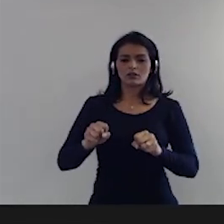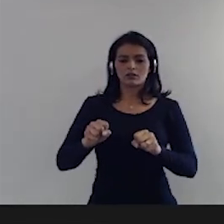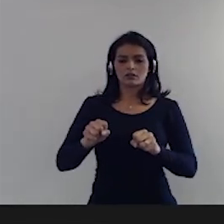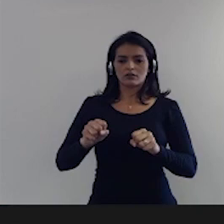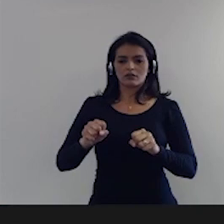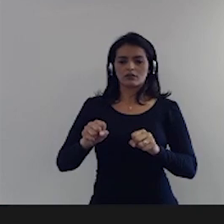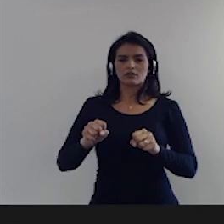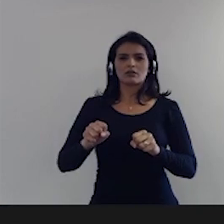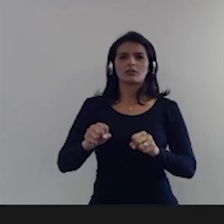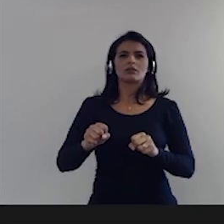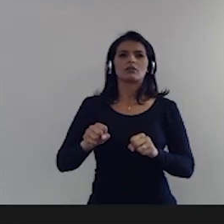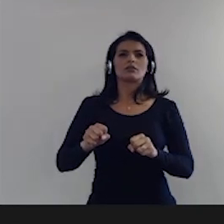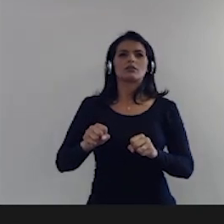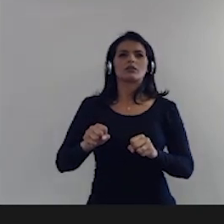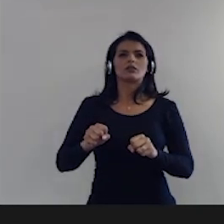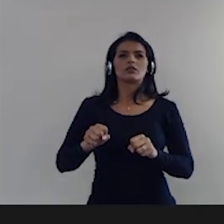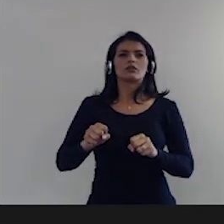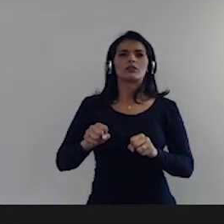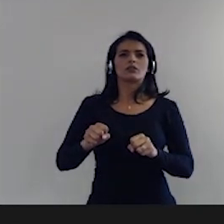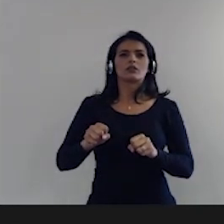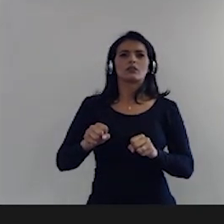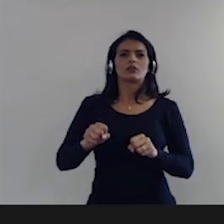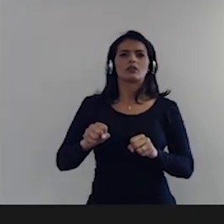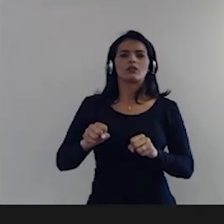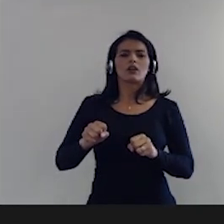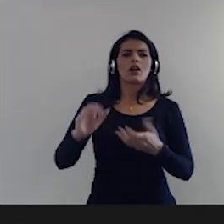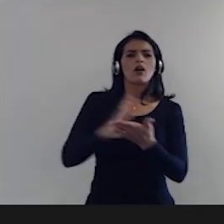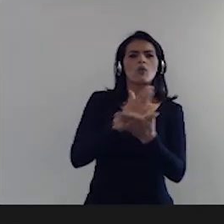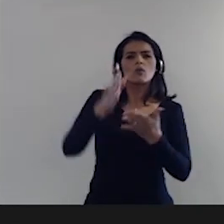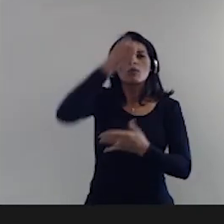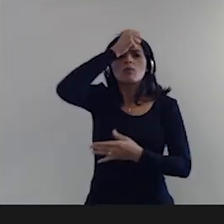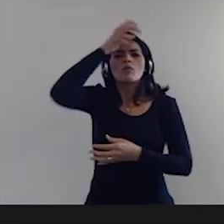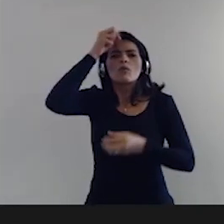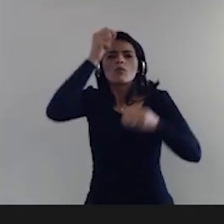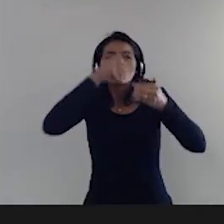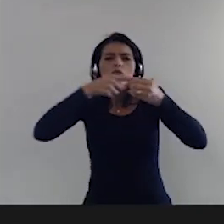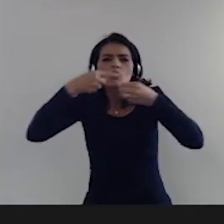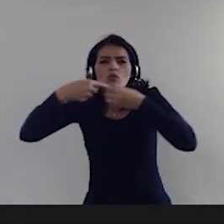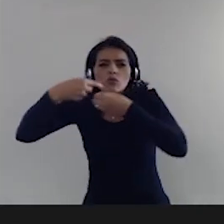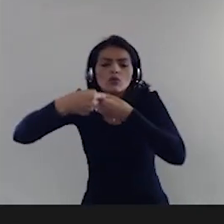de cidades e municípios que interromperam